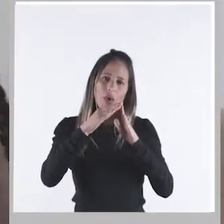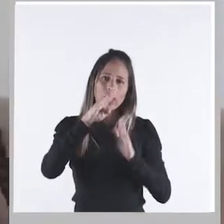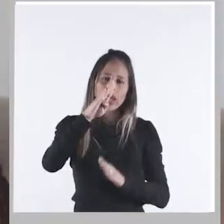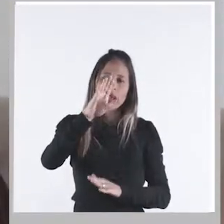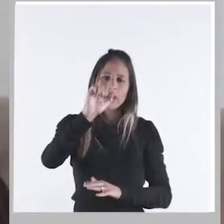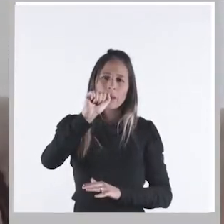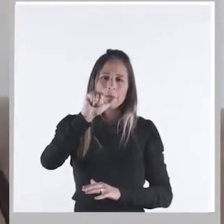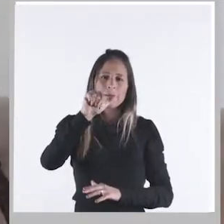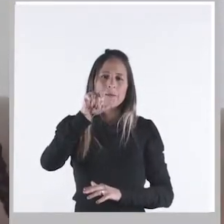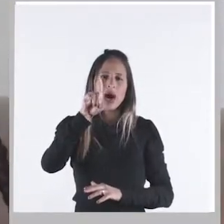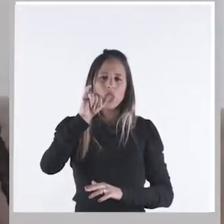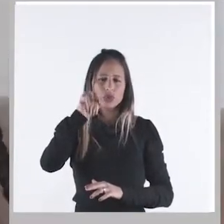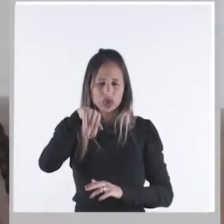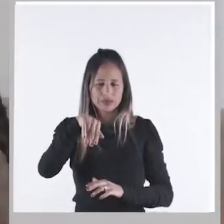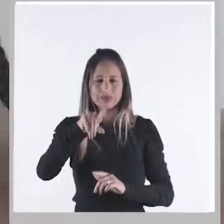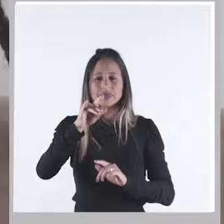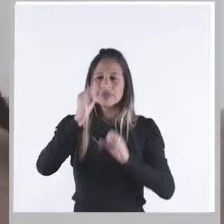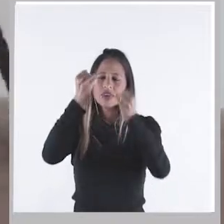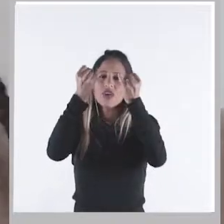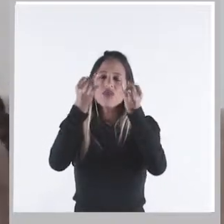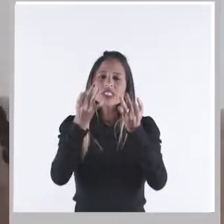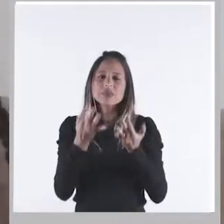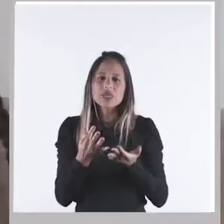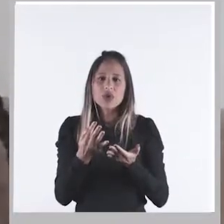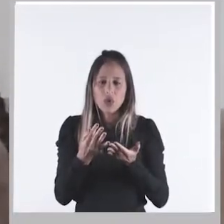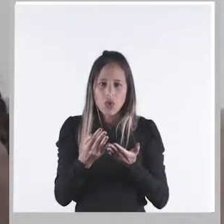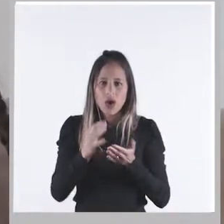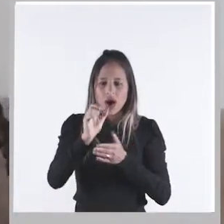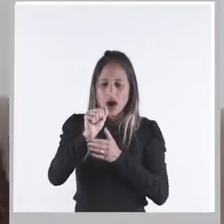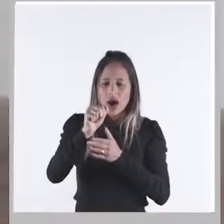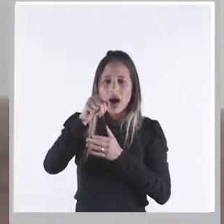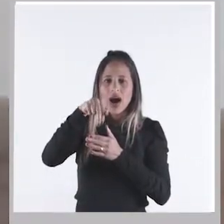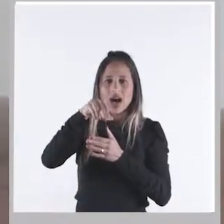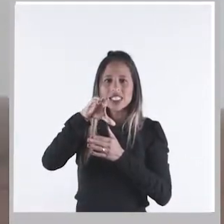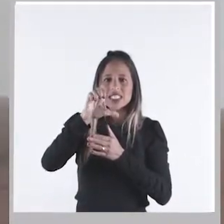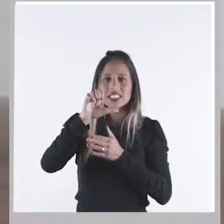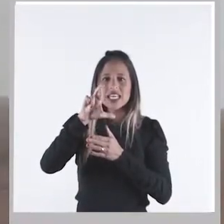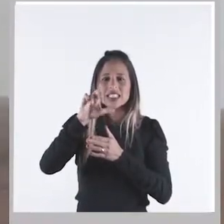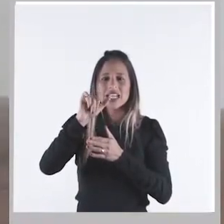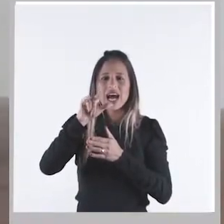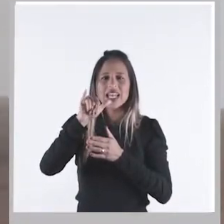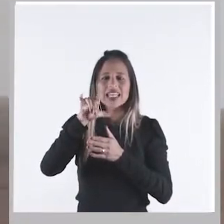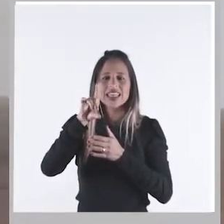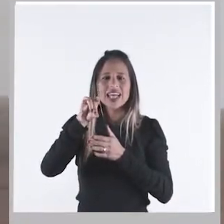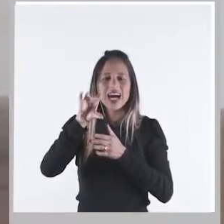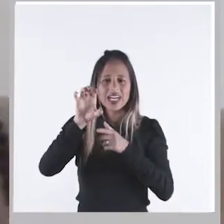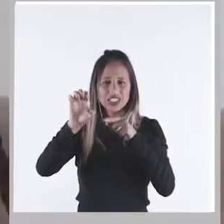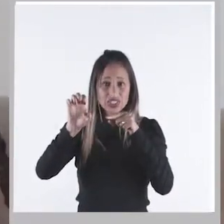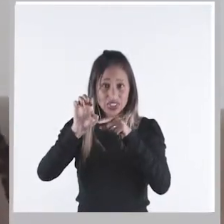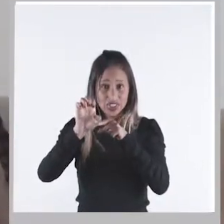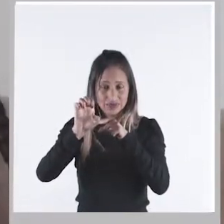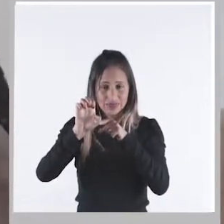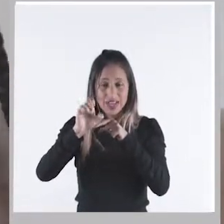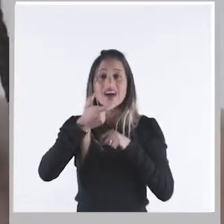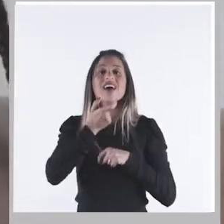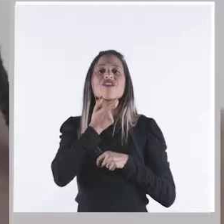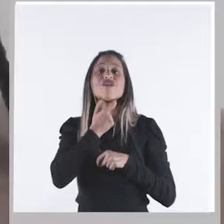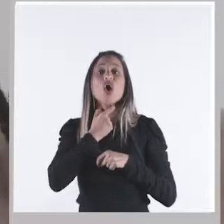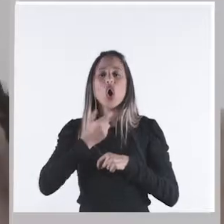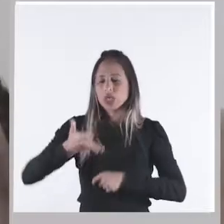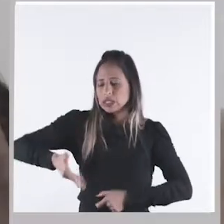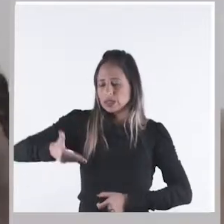Você falou sobre ancestralidade, né? O nome da coleção é A Voz da